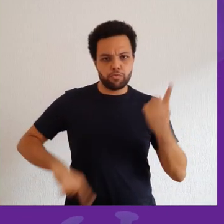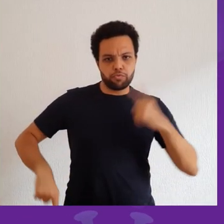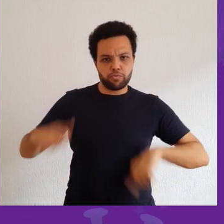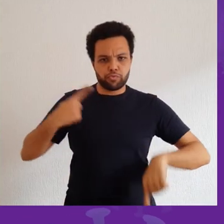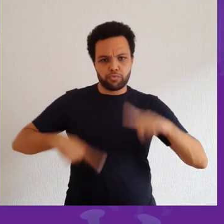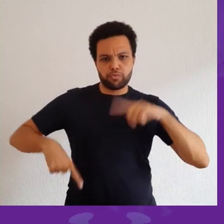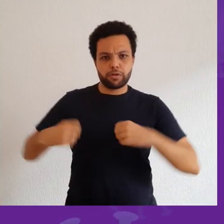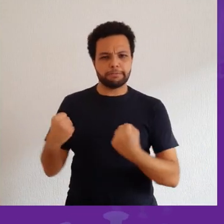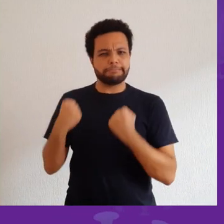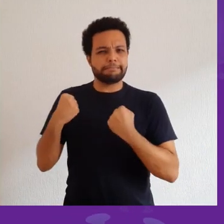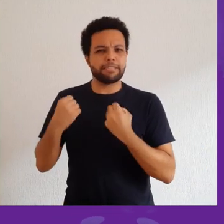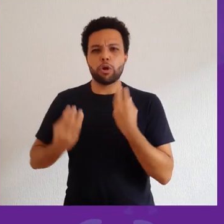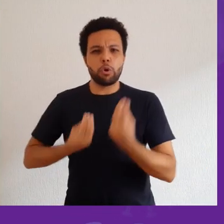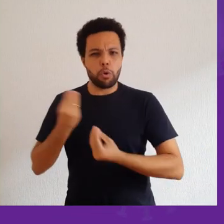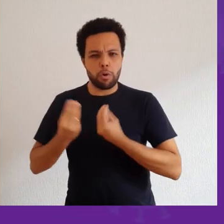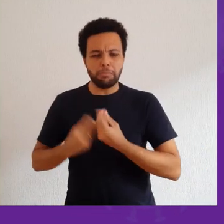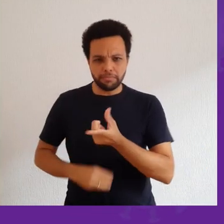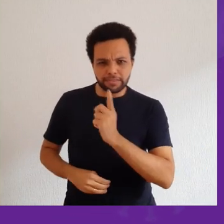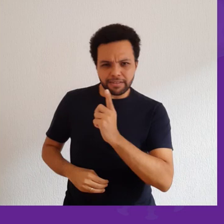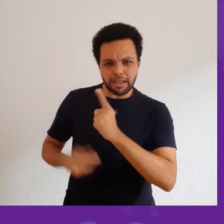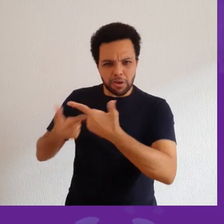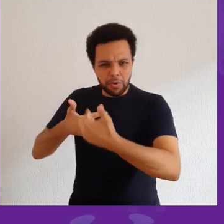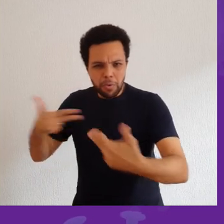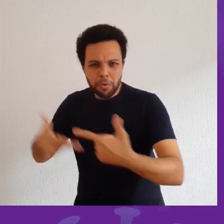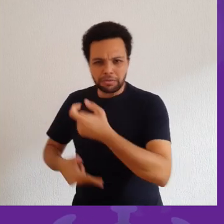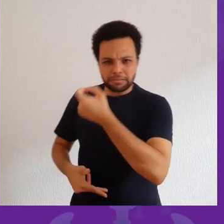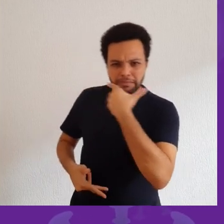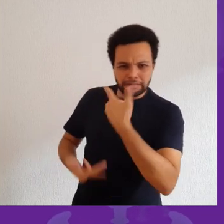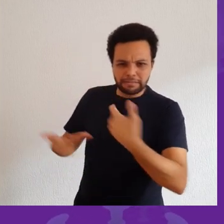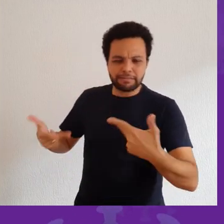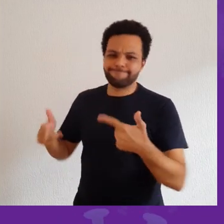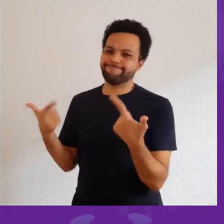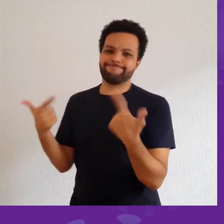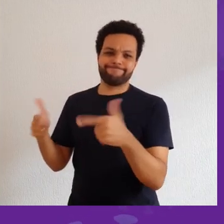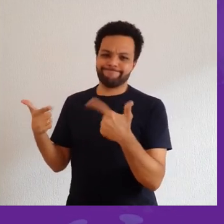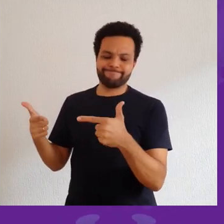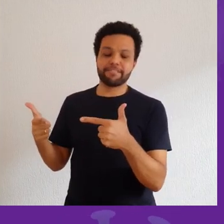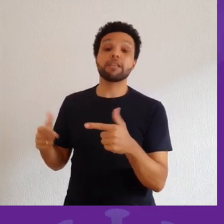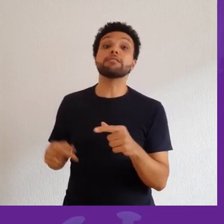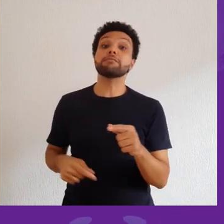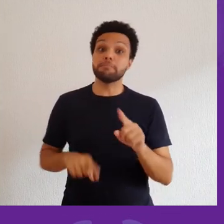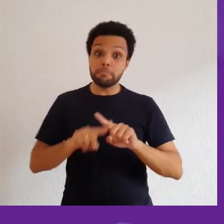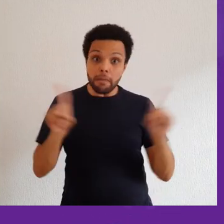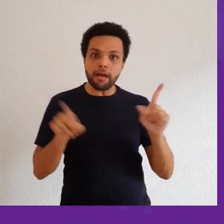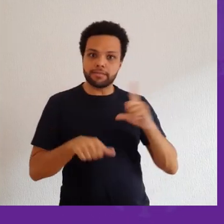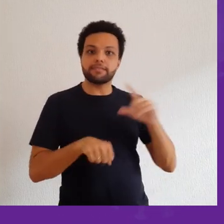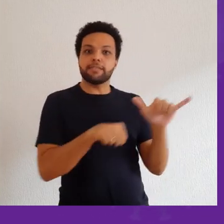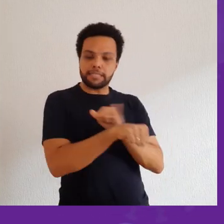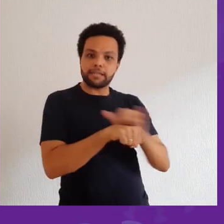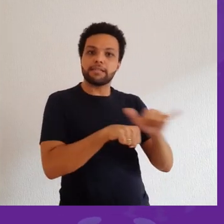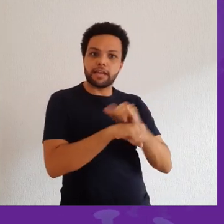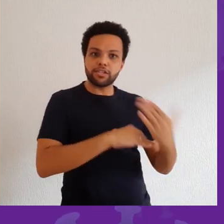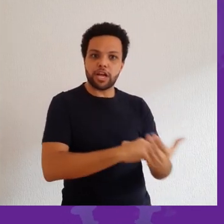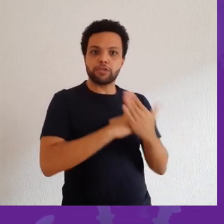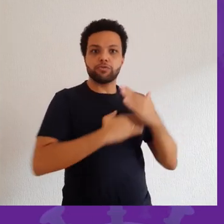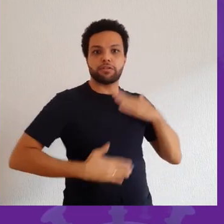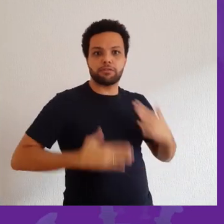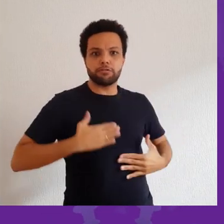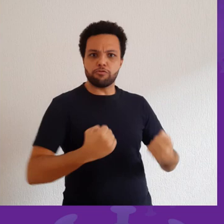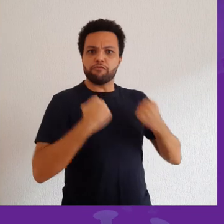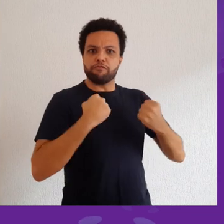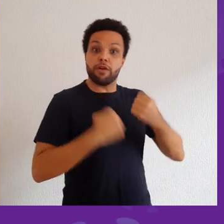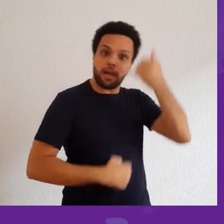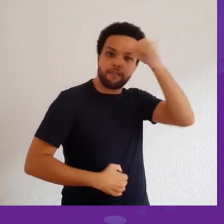existe nada para fortalecer o sistema imunológico. O que existe é para não deixar ele enfraquecer. Então, veja